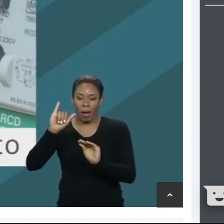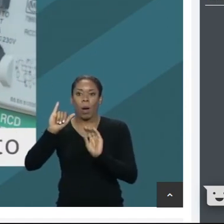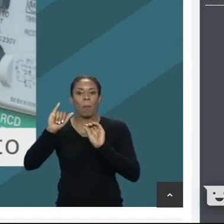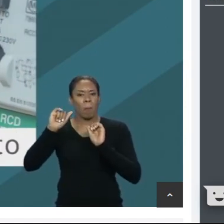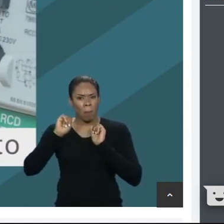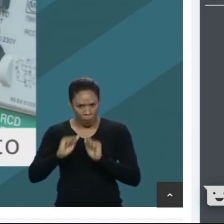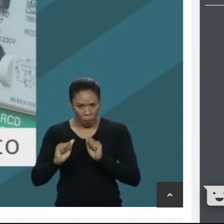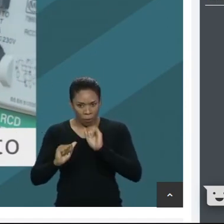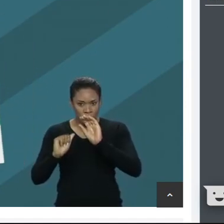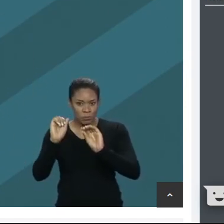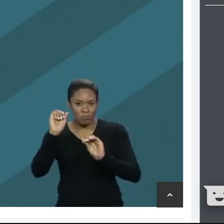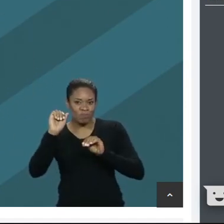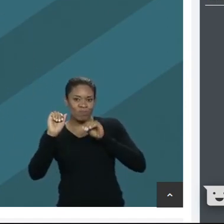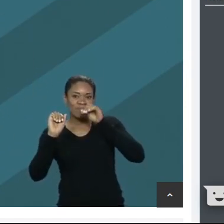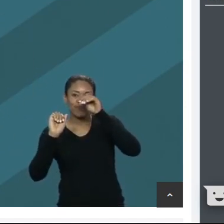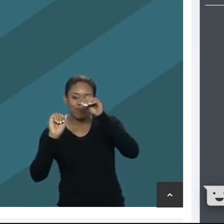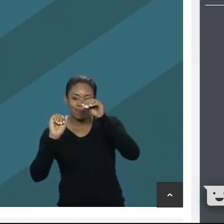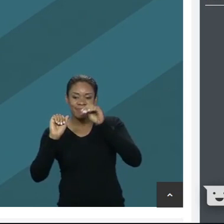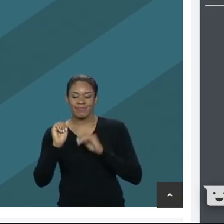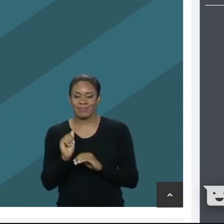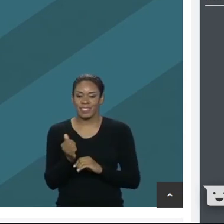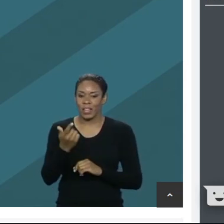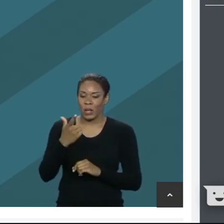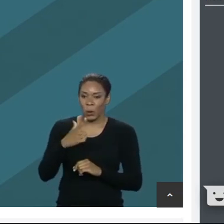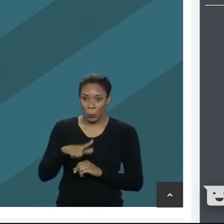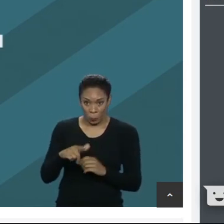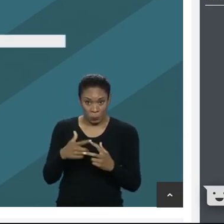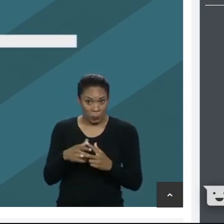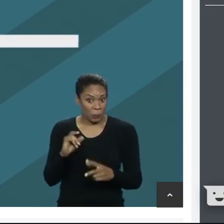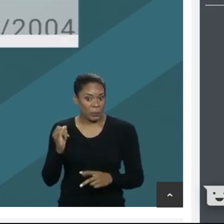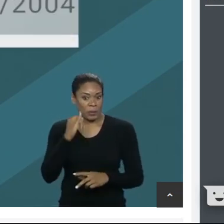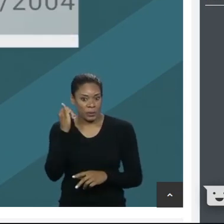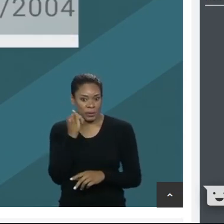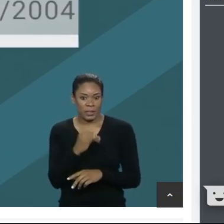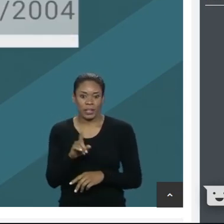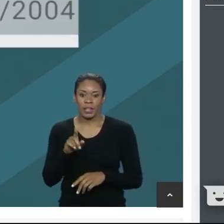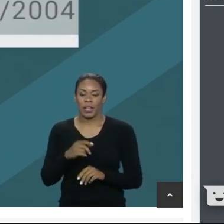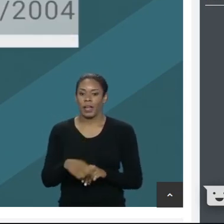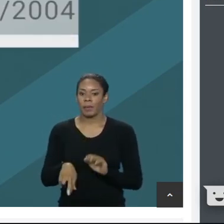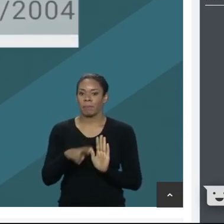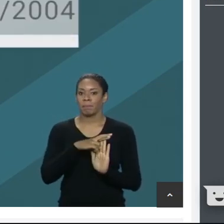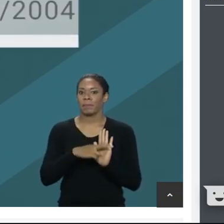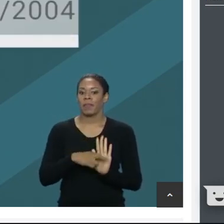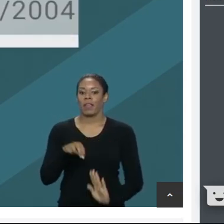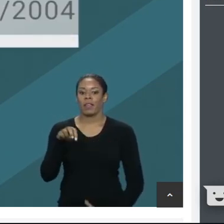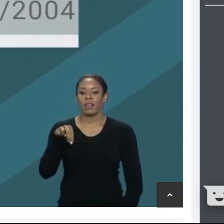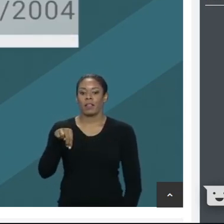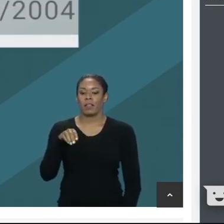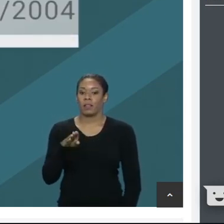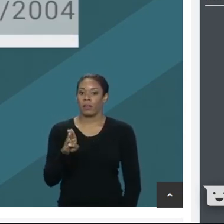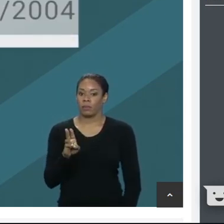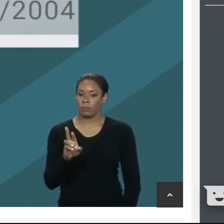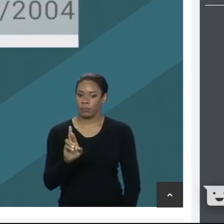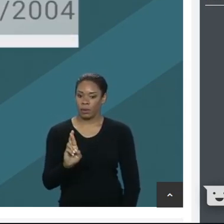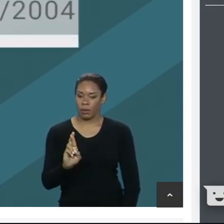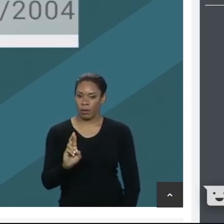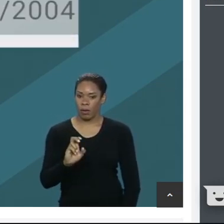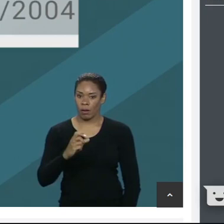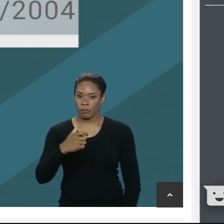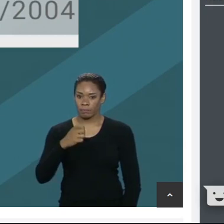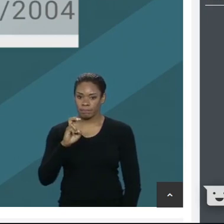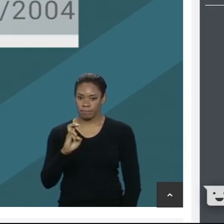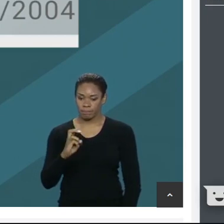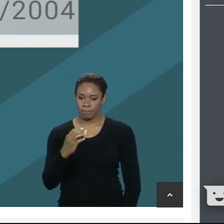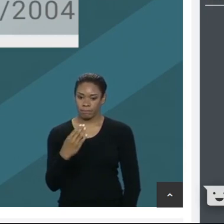de substituição do equipamento. Outra ferramenta importante é a norma NBR 5410 de 2004,